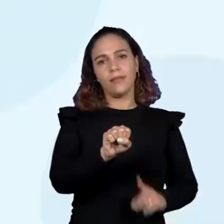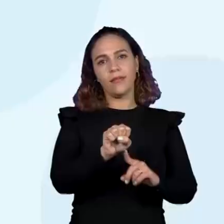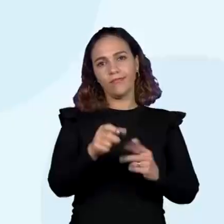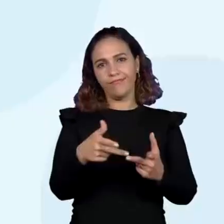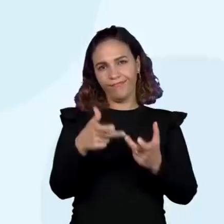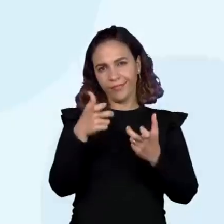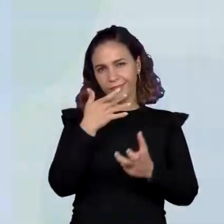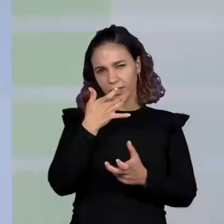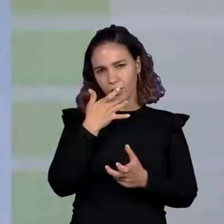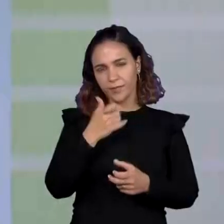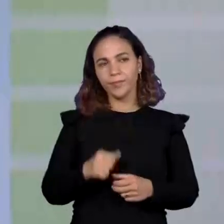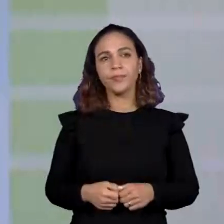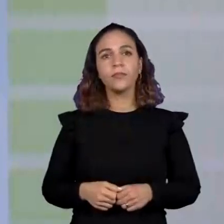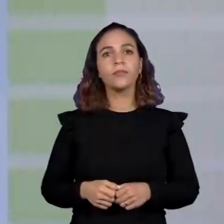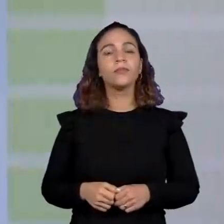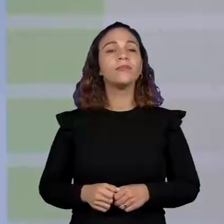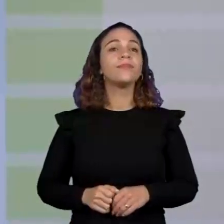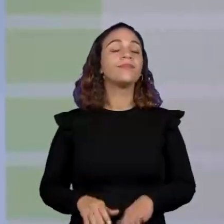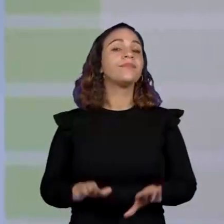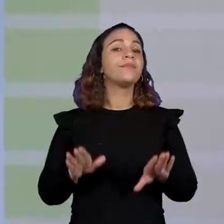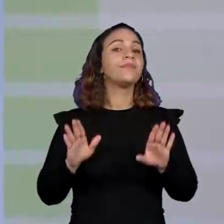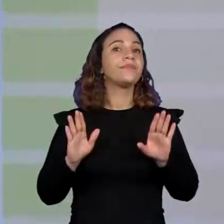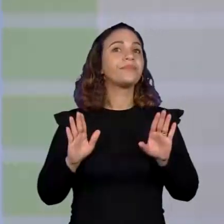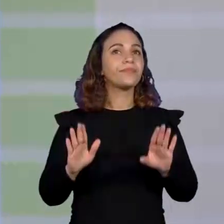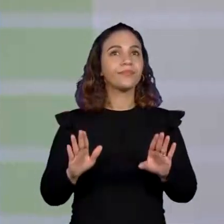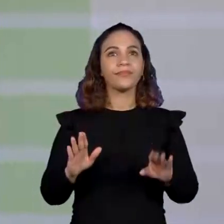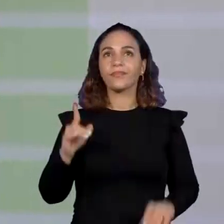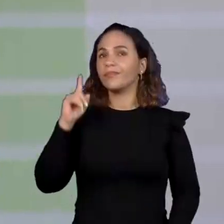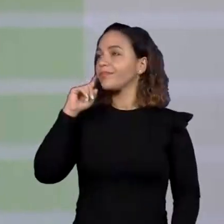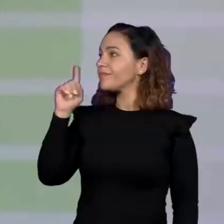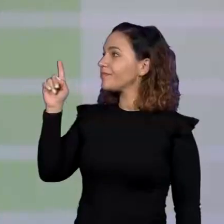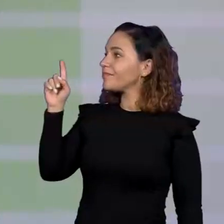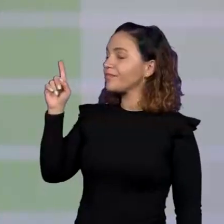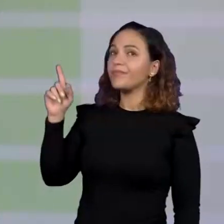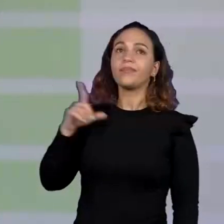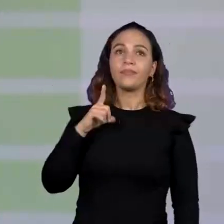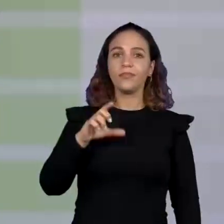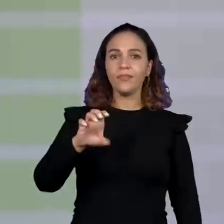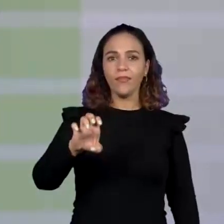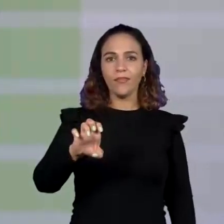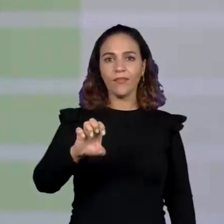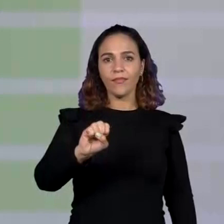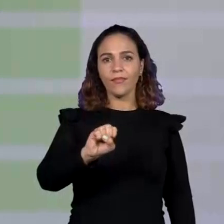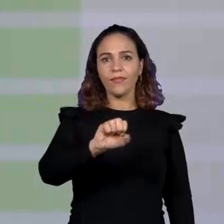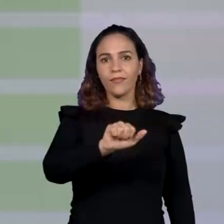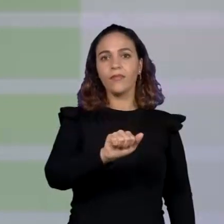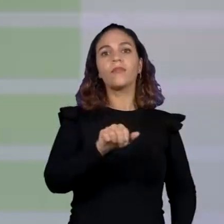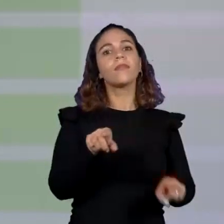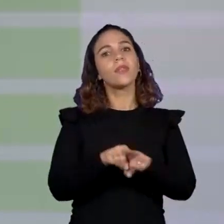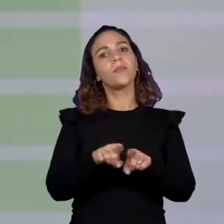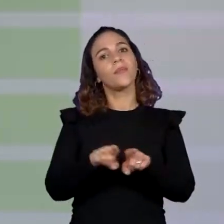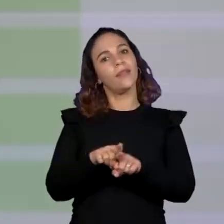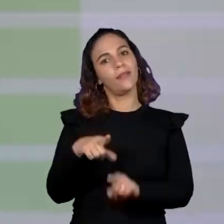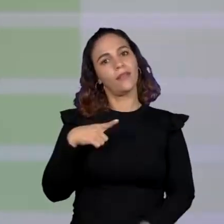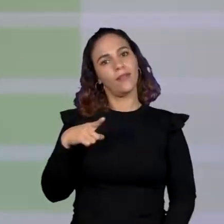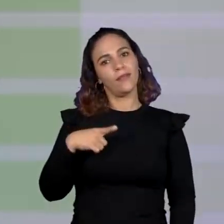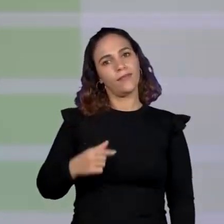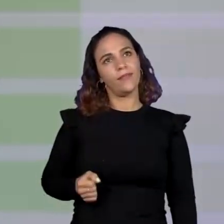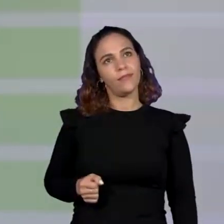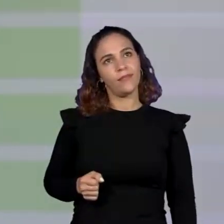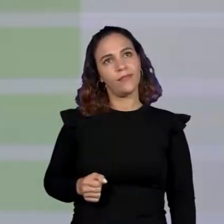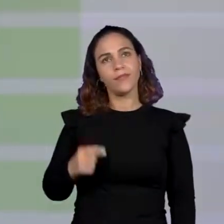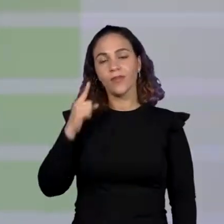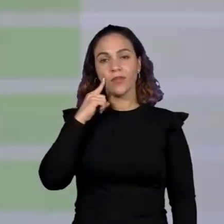observar. Agora, observem como temos o feminino. Ele também permanece com S, ó.